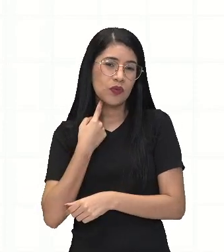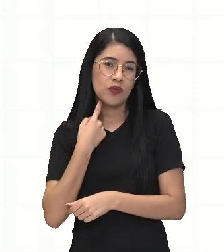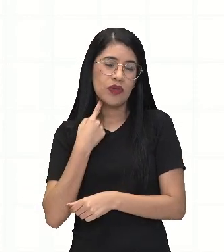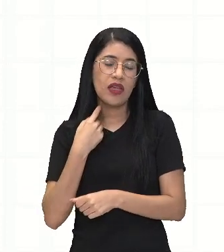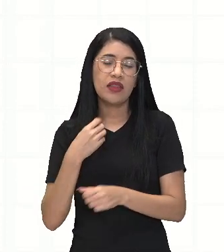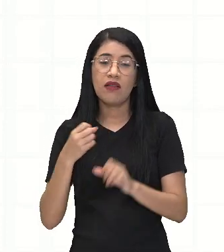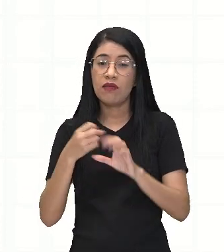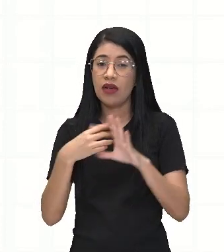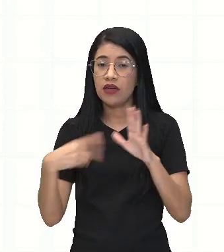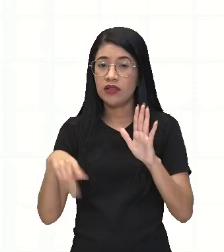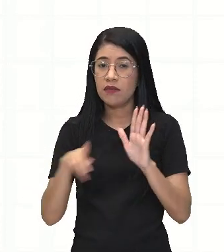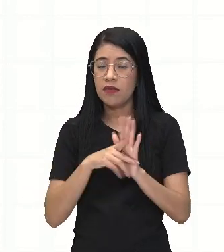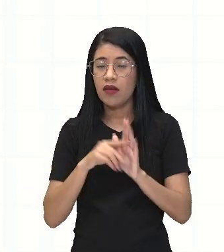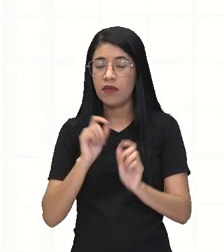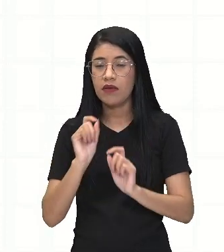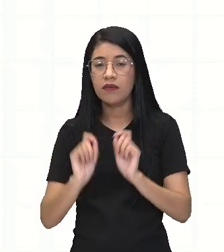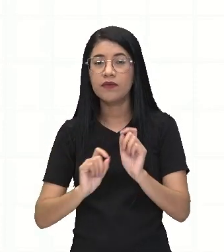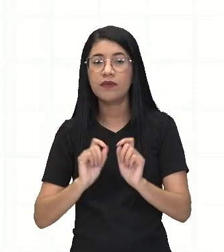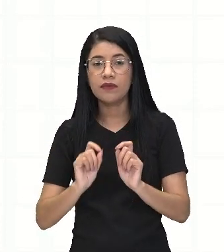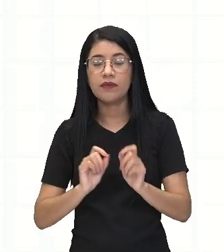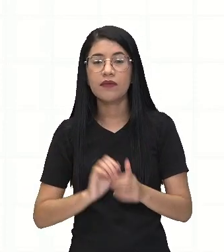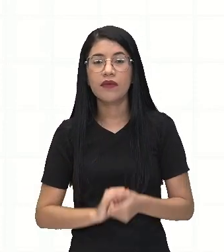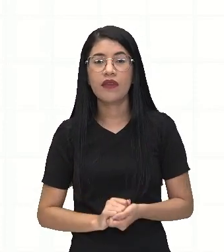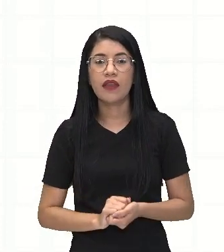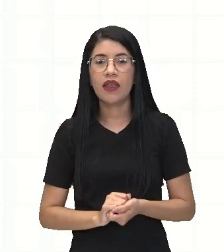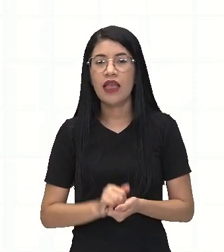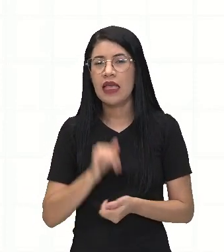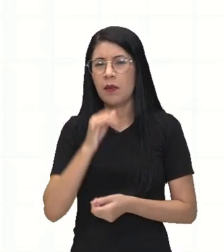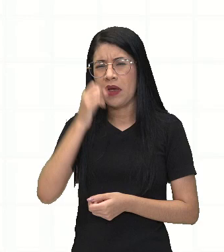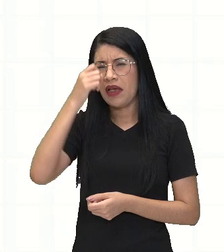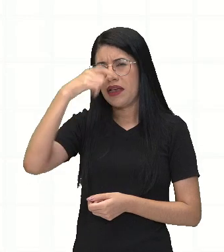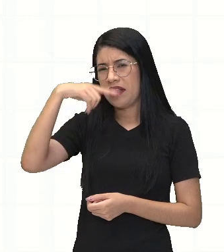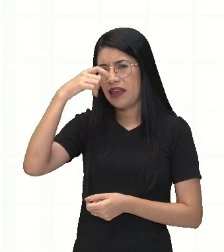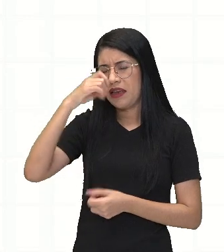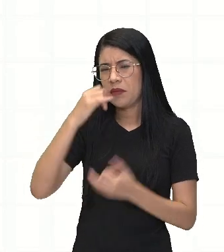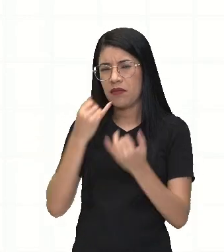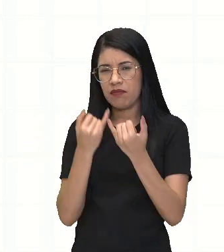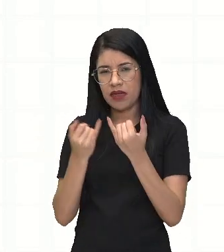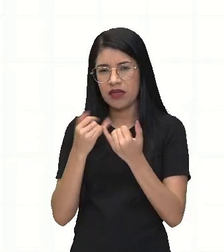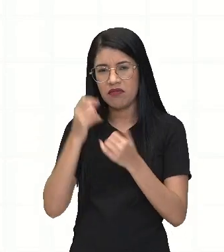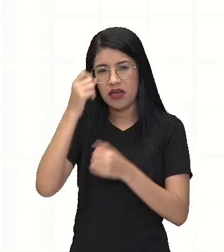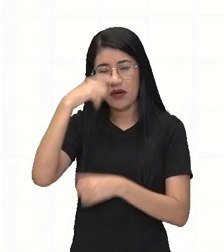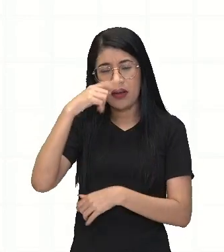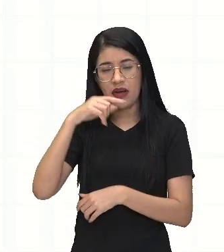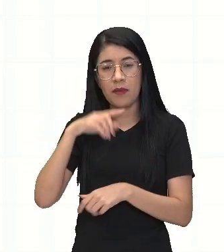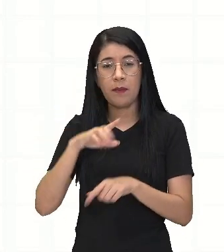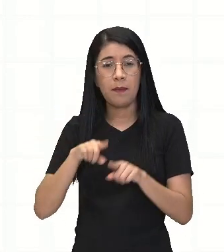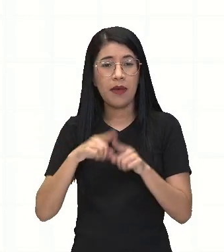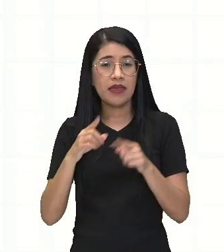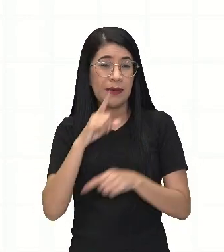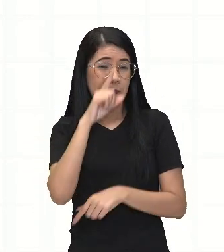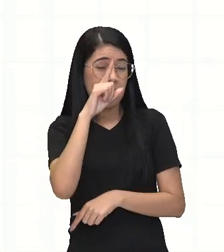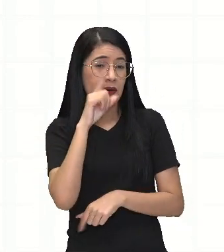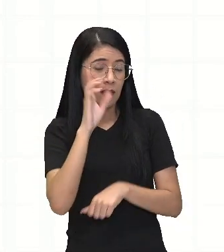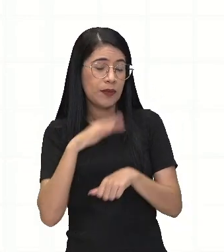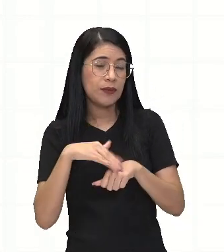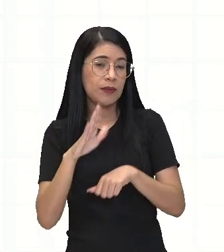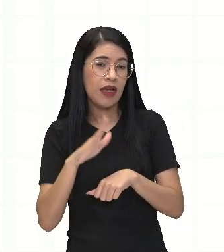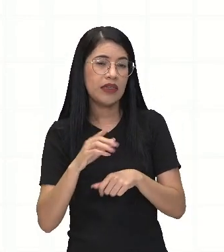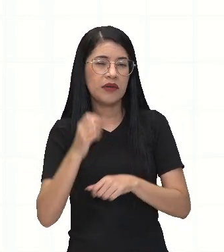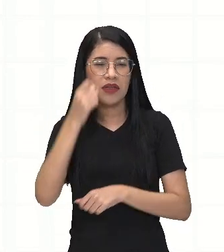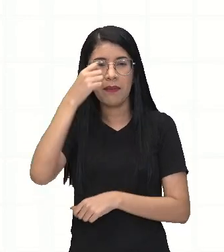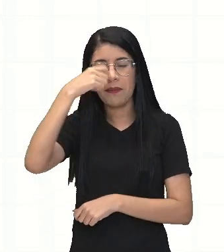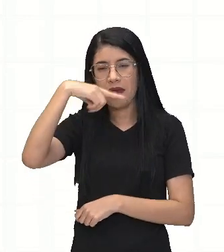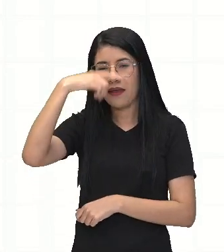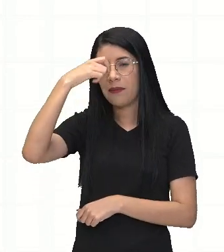como uma gripe, né? Parecida como uma gripe, mas era muito mais grave, então tinha coriza no nariz.